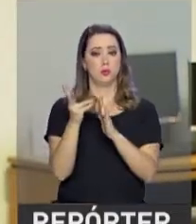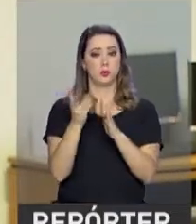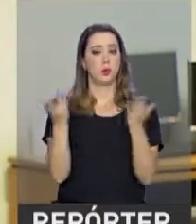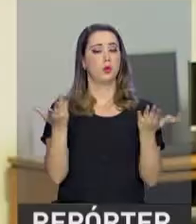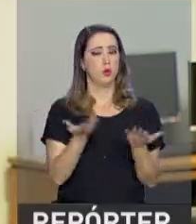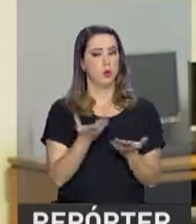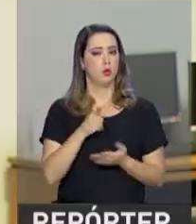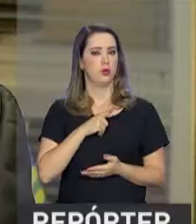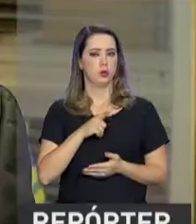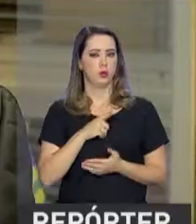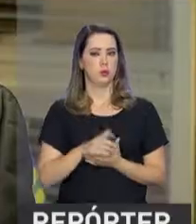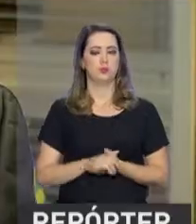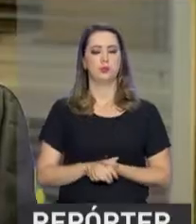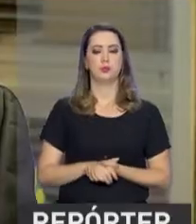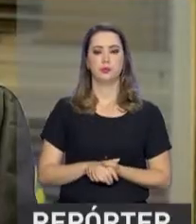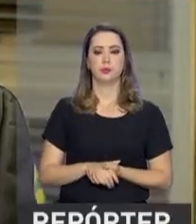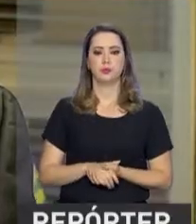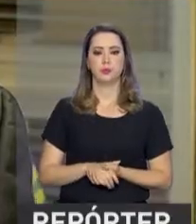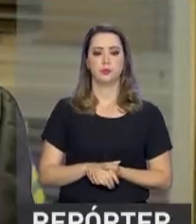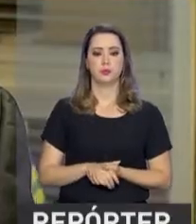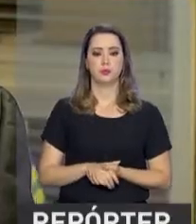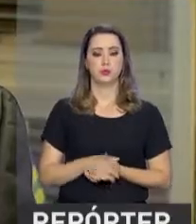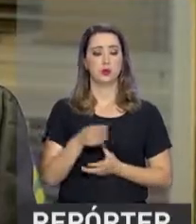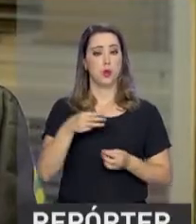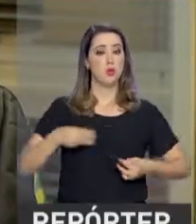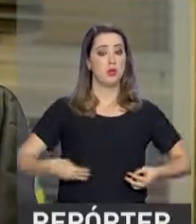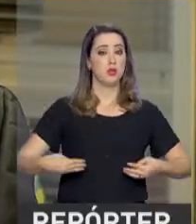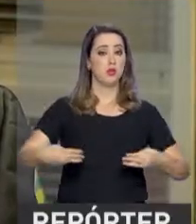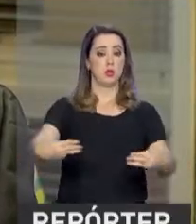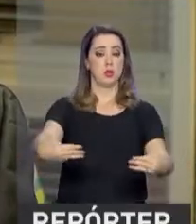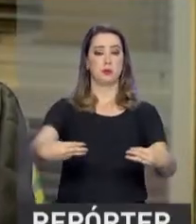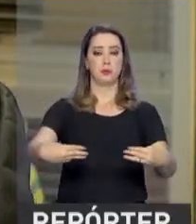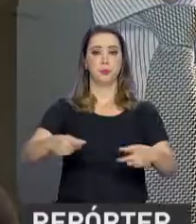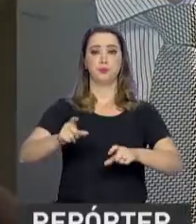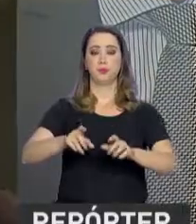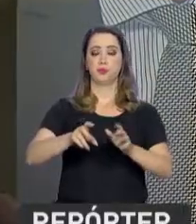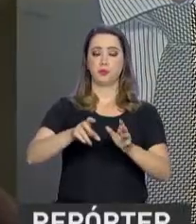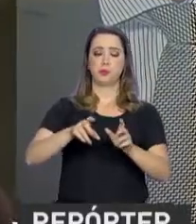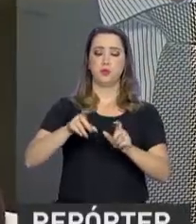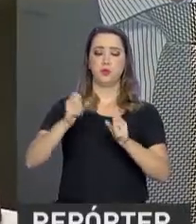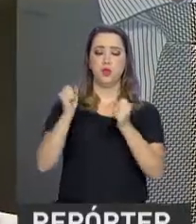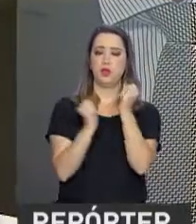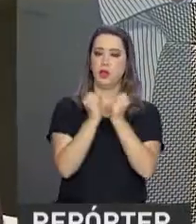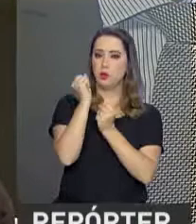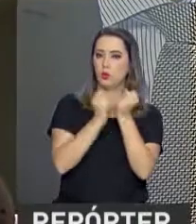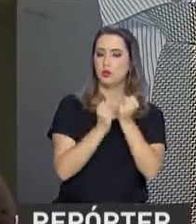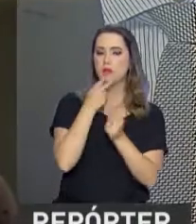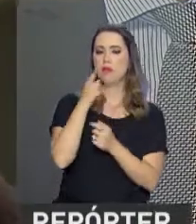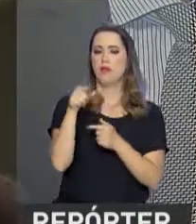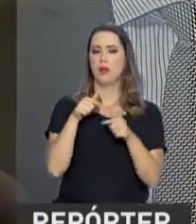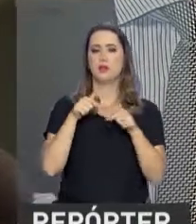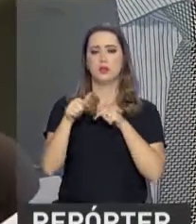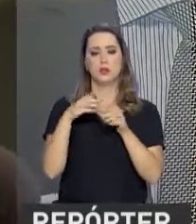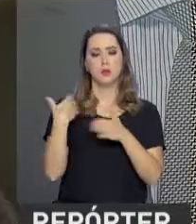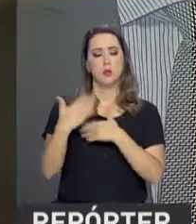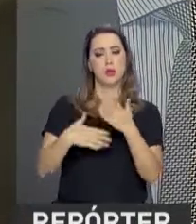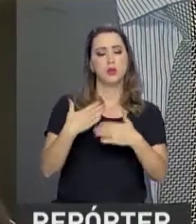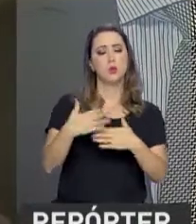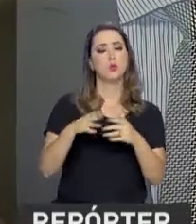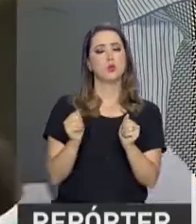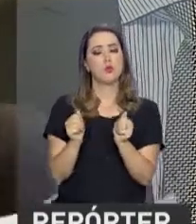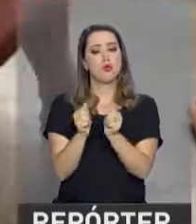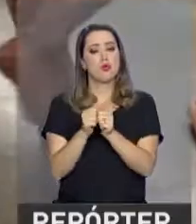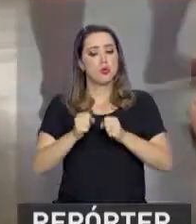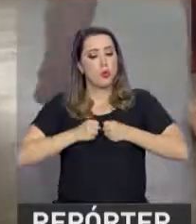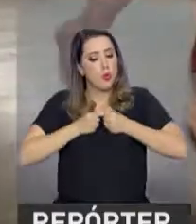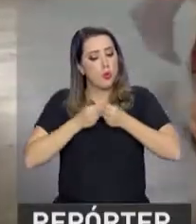possíveis de contribuirmos segundo o ministro da indústria e comércio exterior de serviços as medidas estão em linha com o esforço do governo